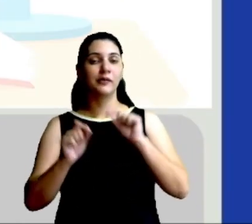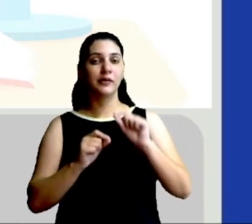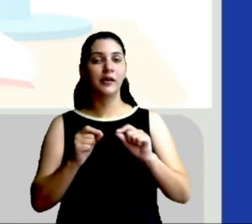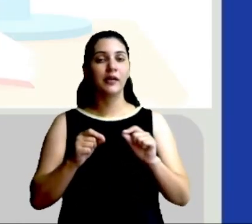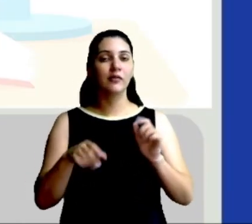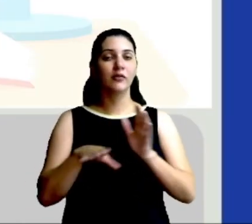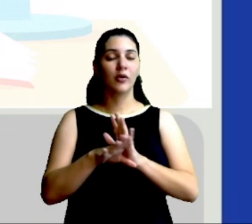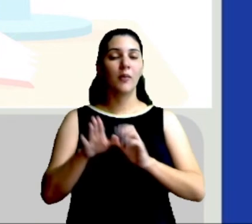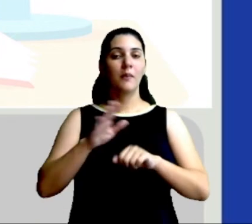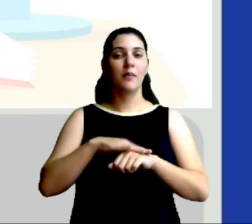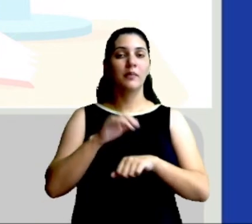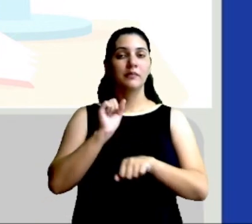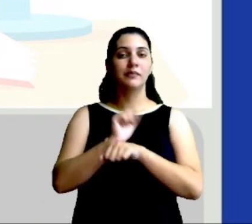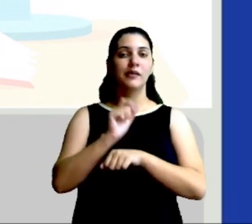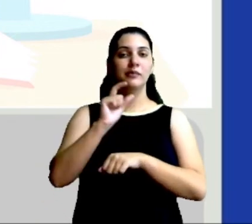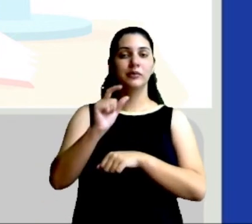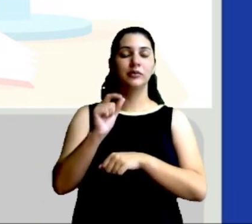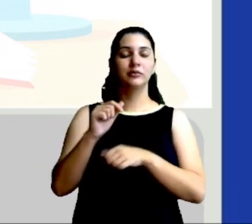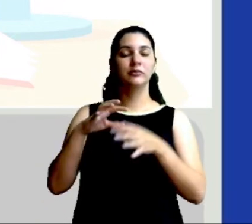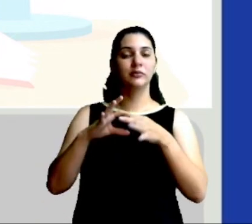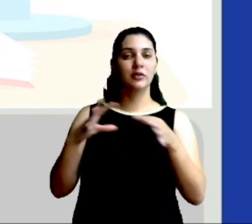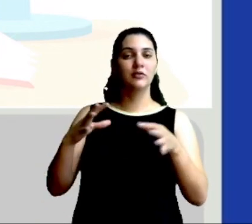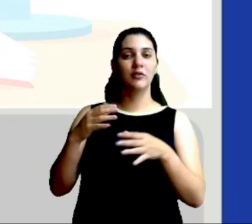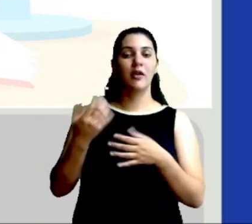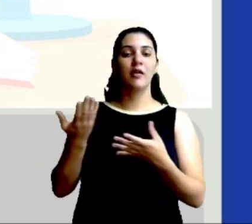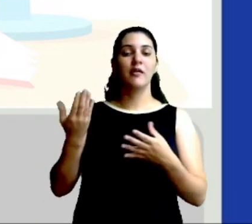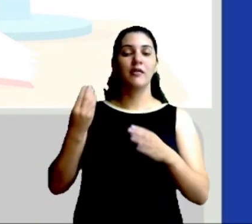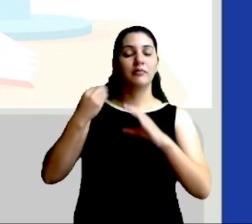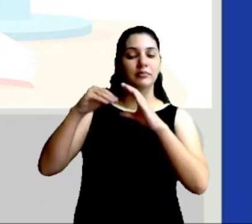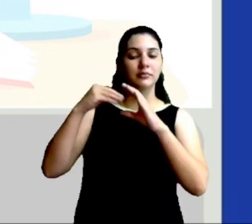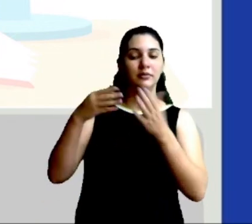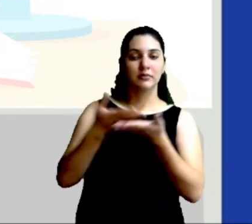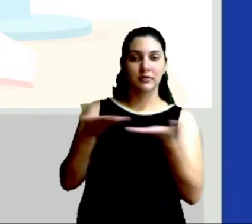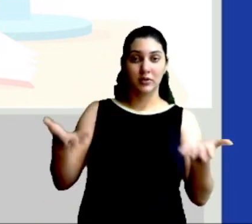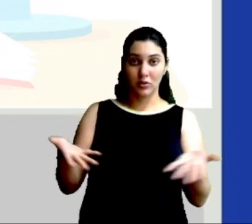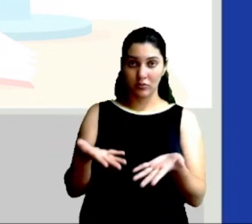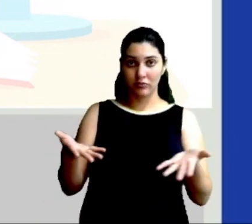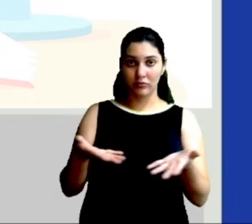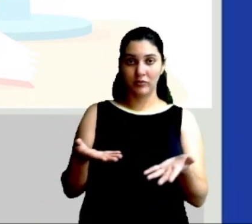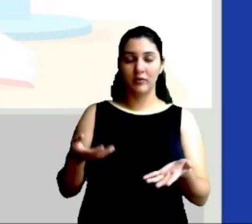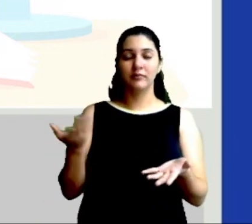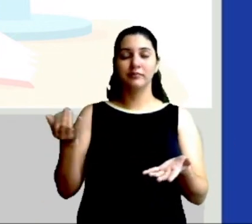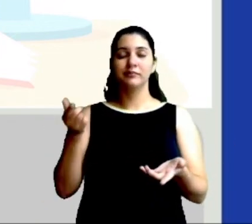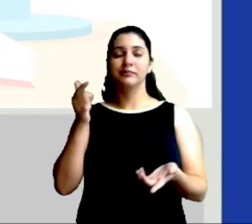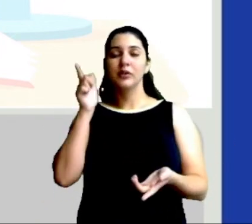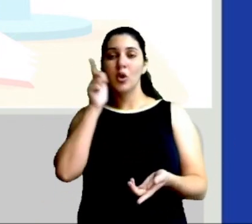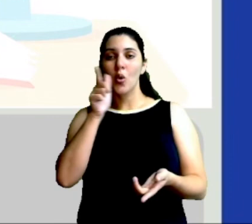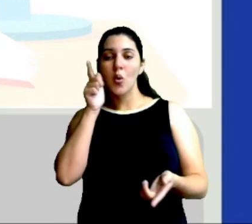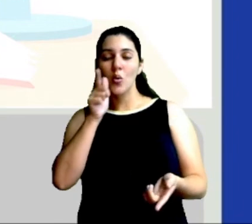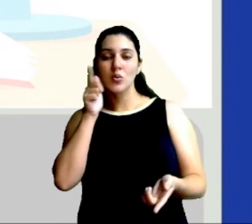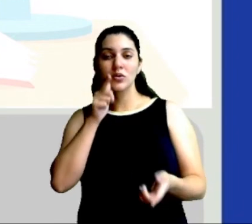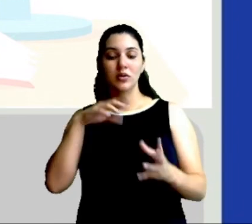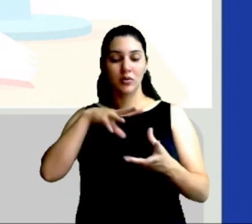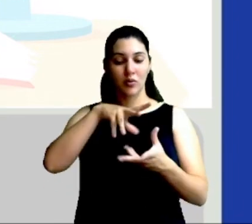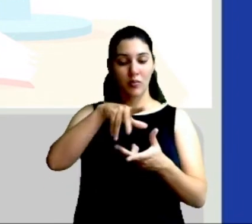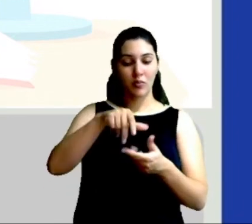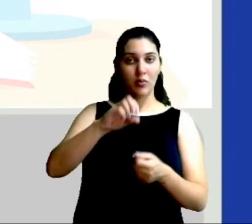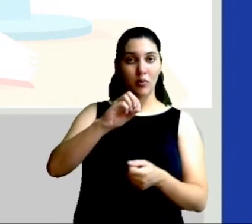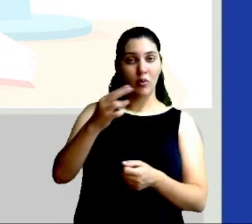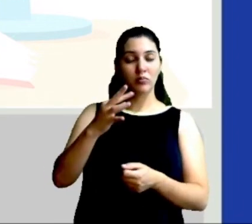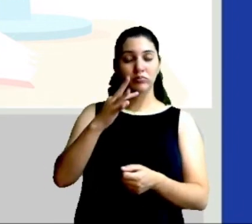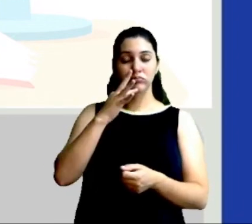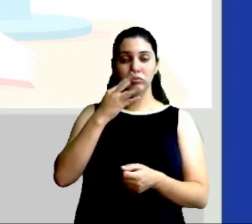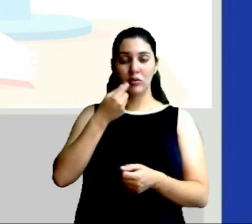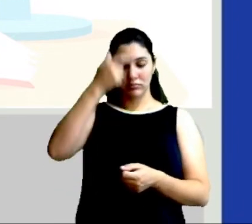gente para um pouquinho e deixa uma mensagem para vocês. E hoje é, seja para conquistar o mundo ou para conhecer a si